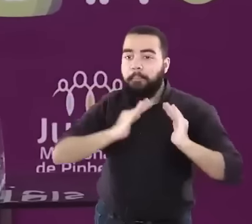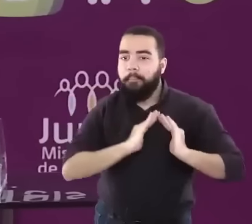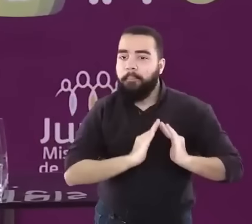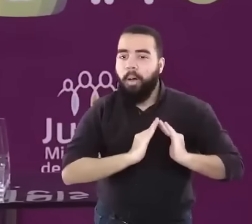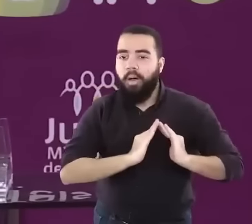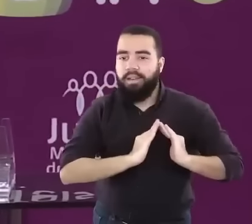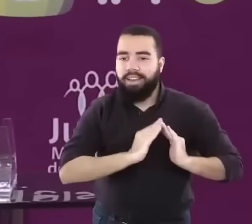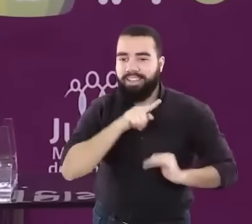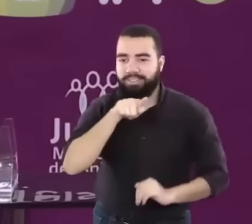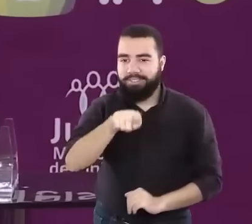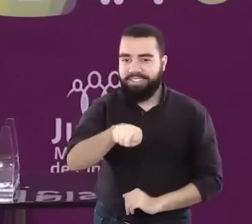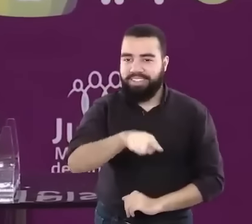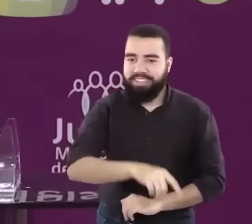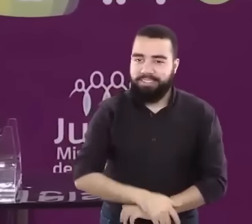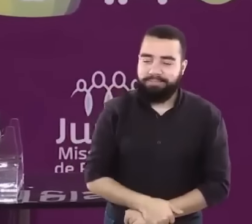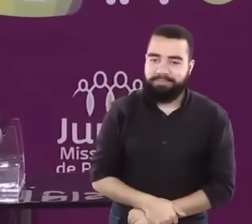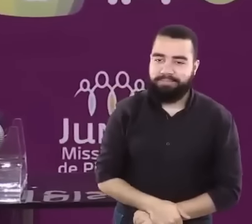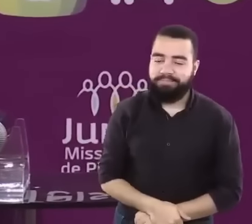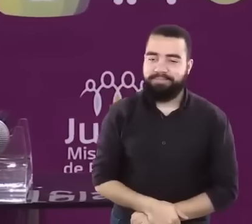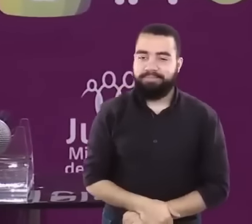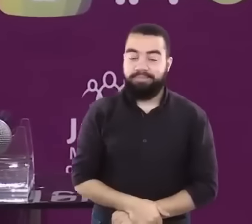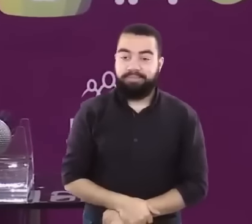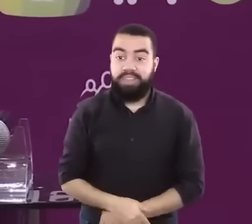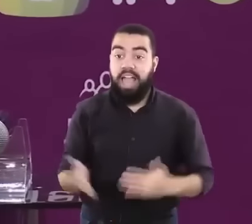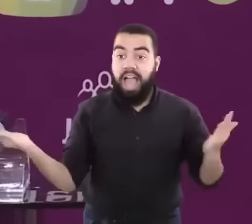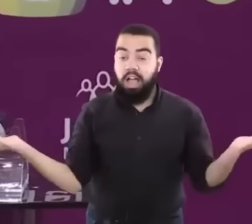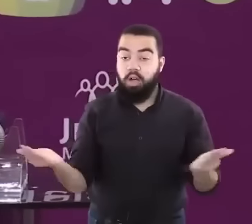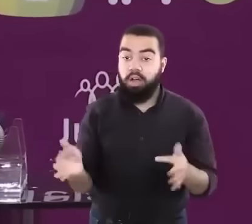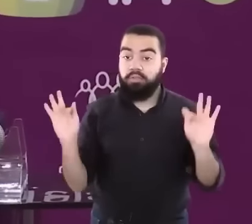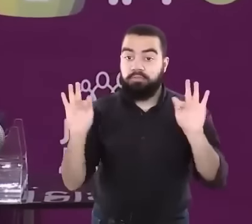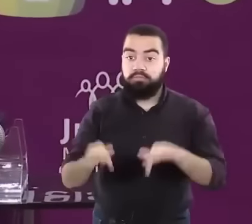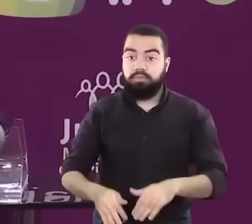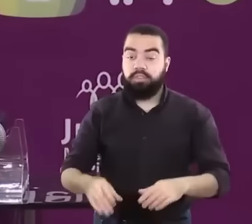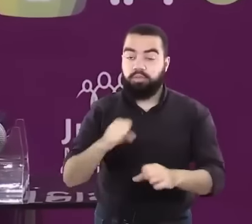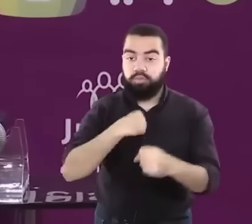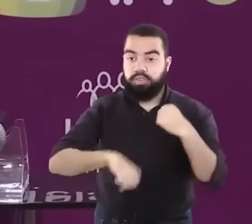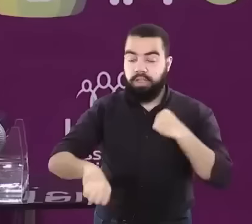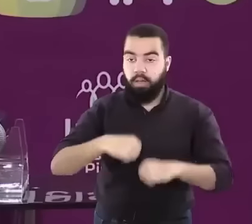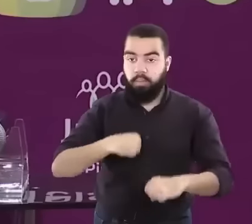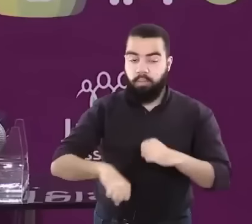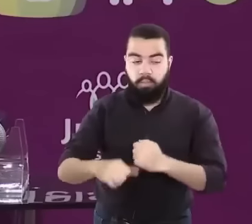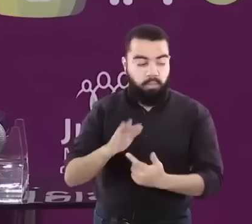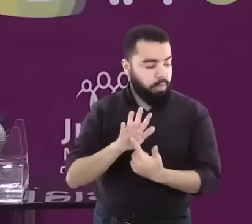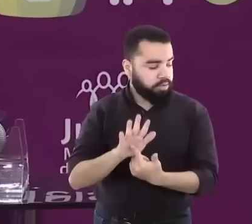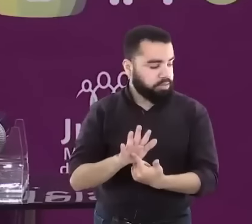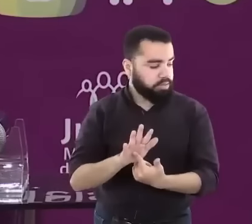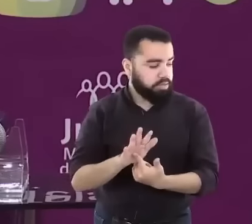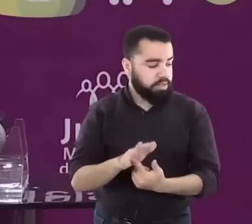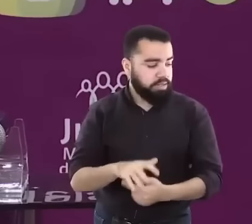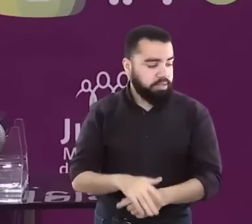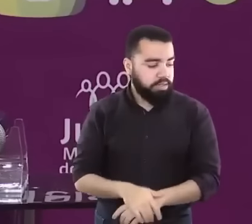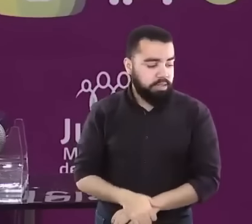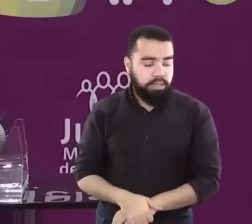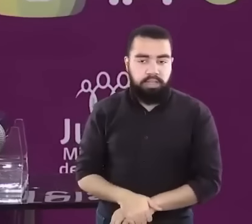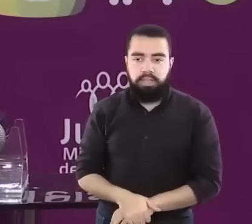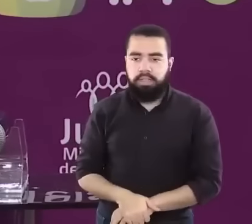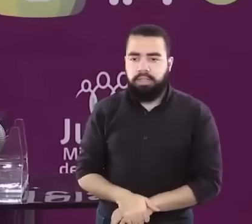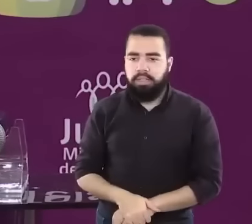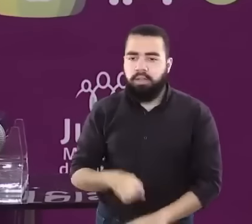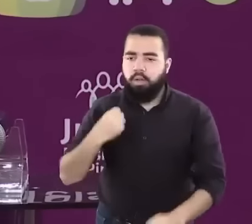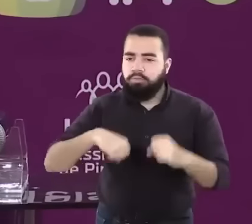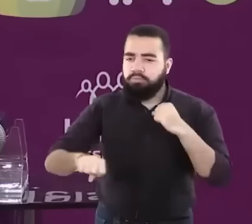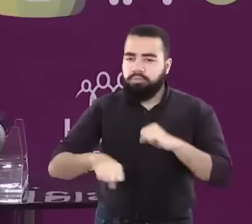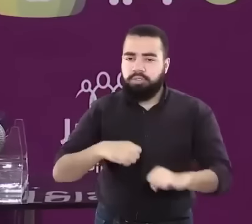Santo mas a última parte do Salmo e esse Salmo termina